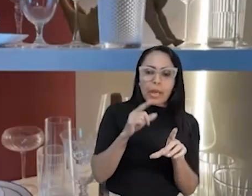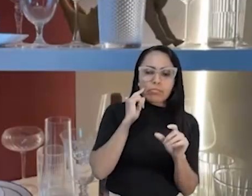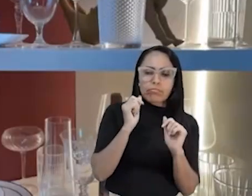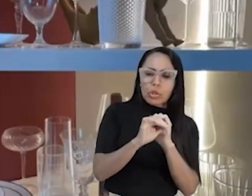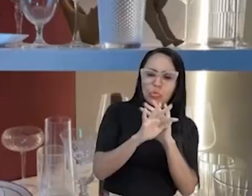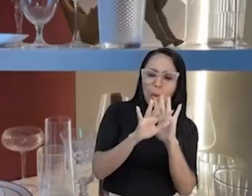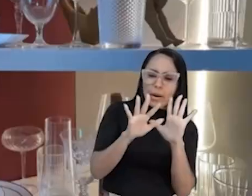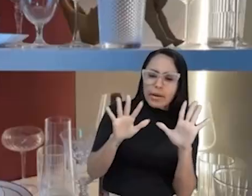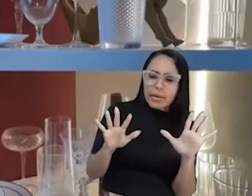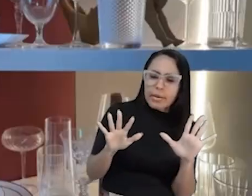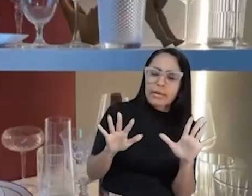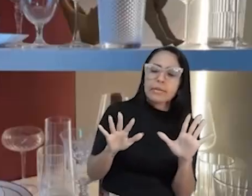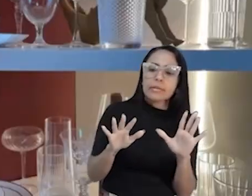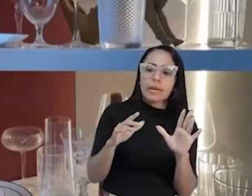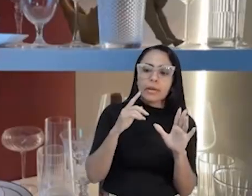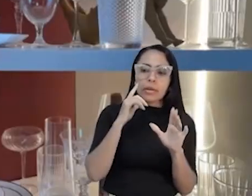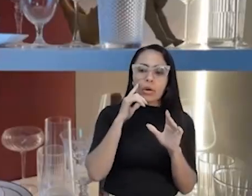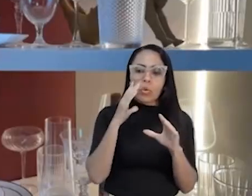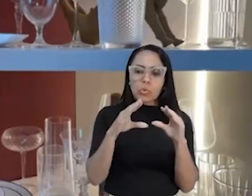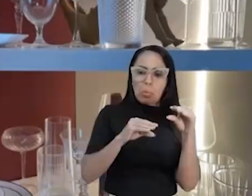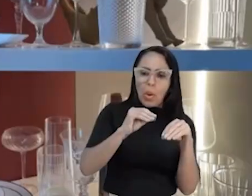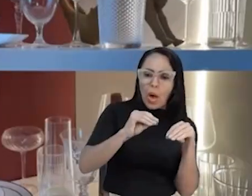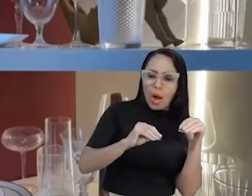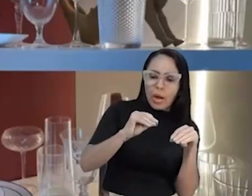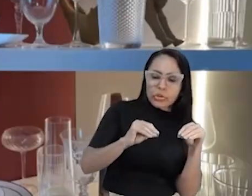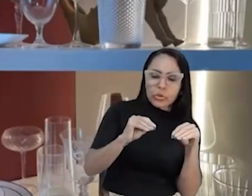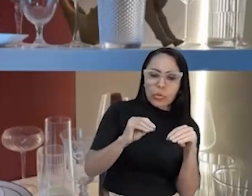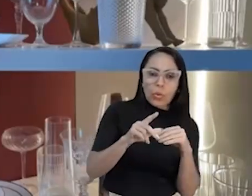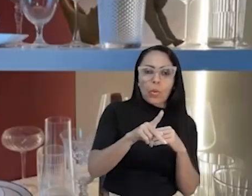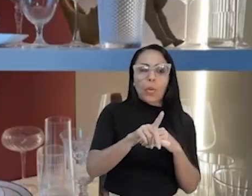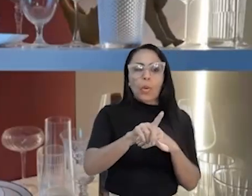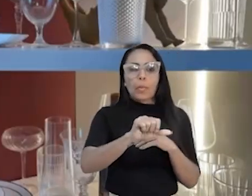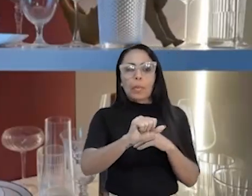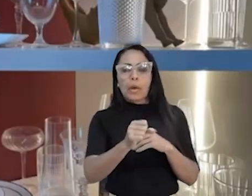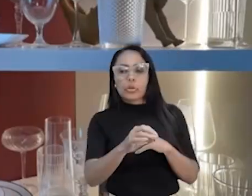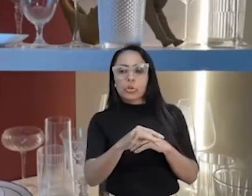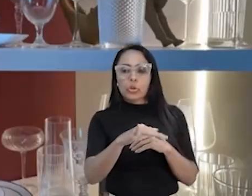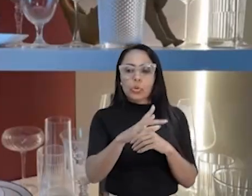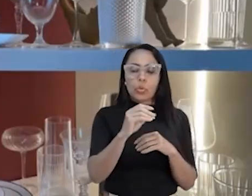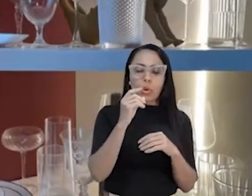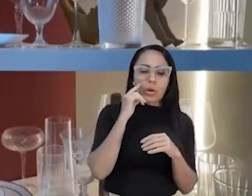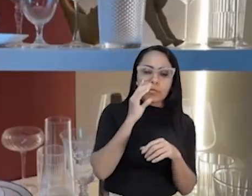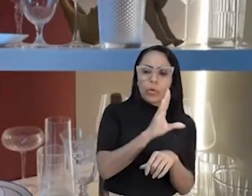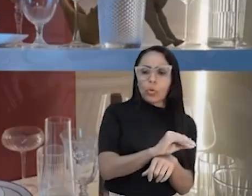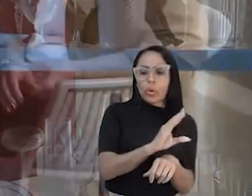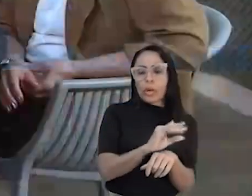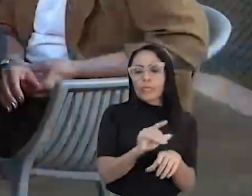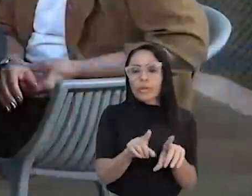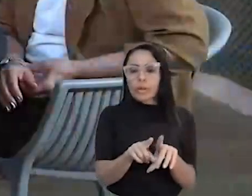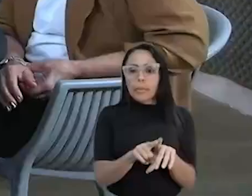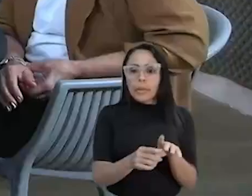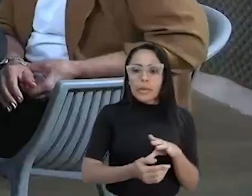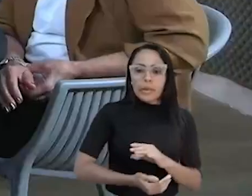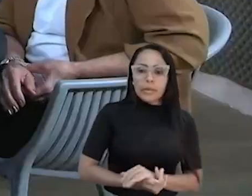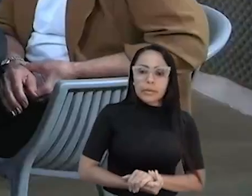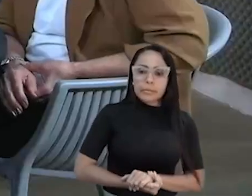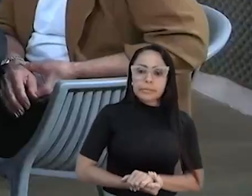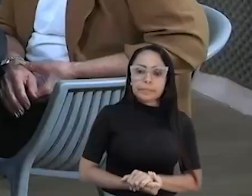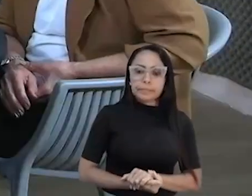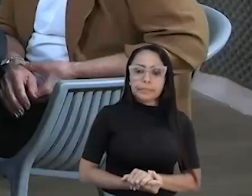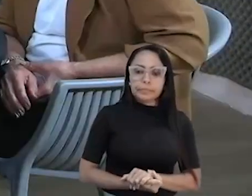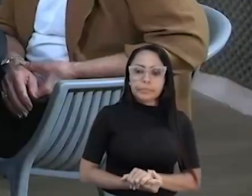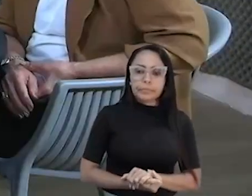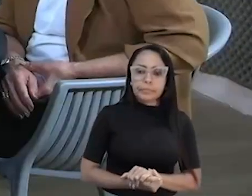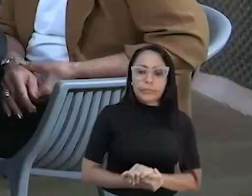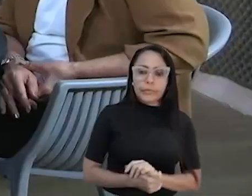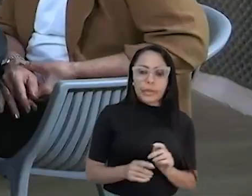As transparências, os plásticos, aquela sensação, até as fotografias mesmo que a gente utiliza muito, mas